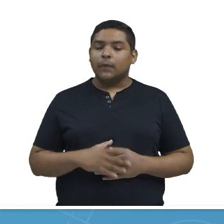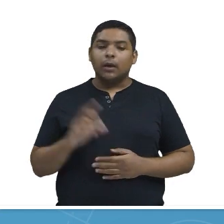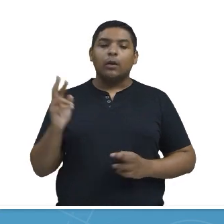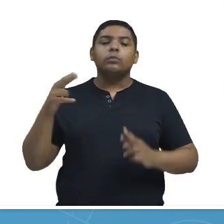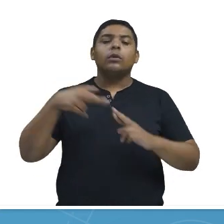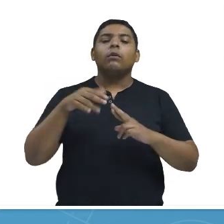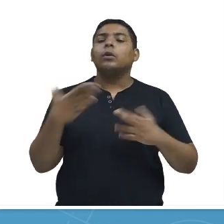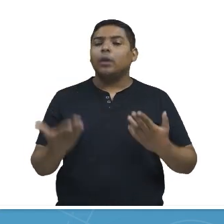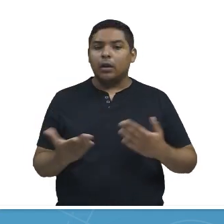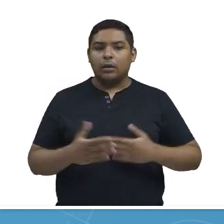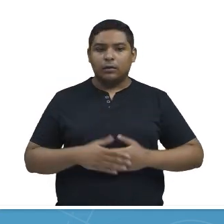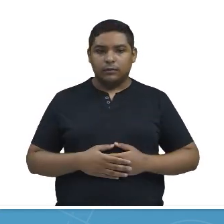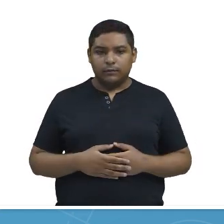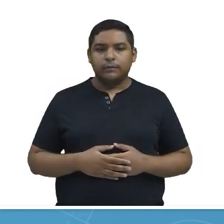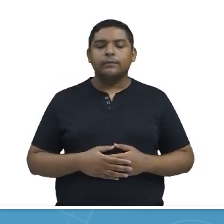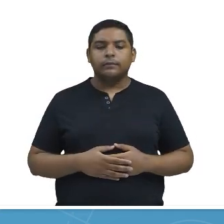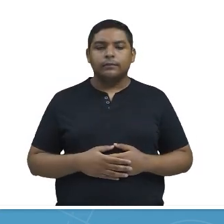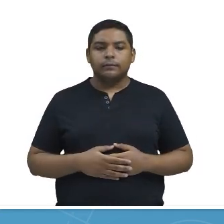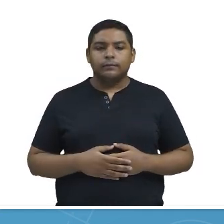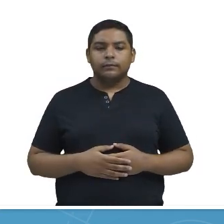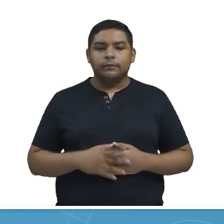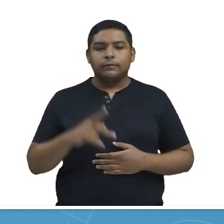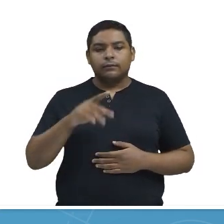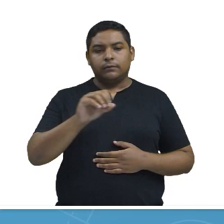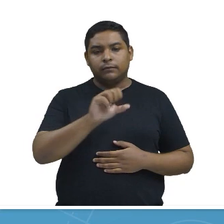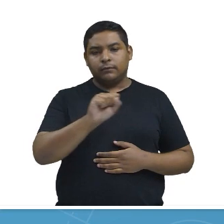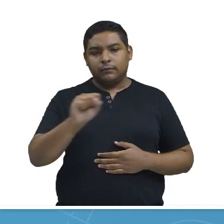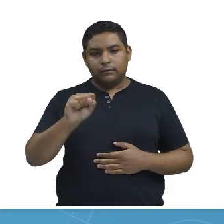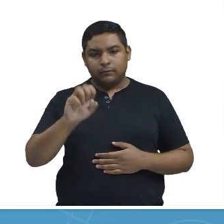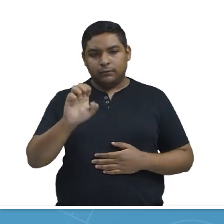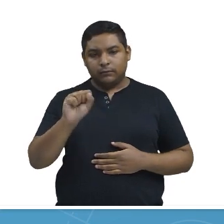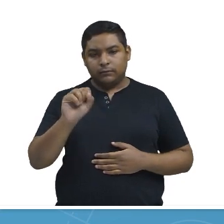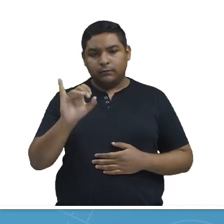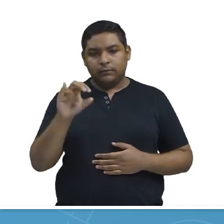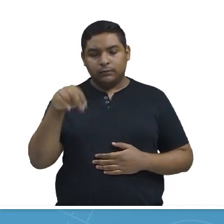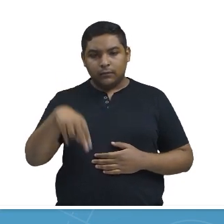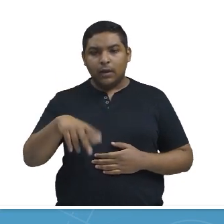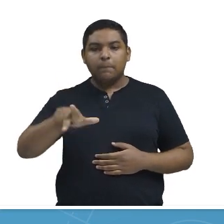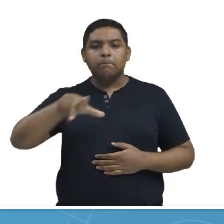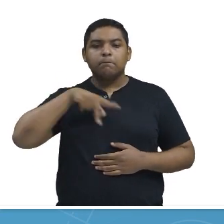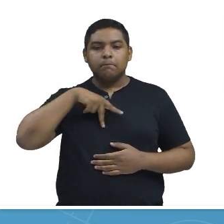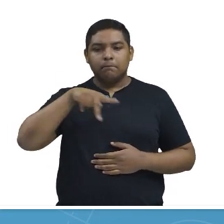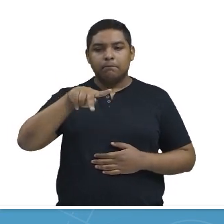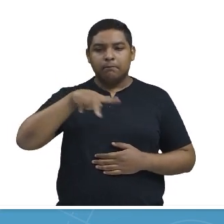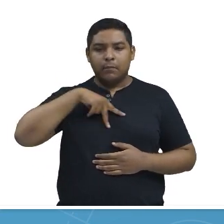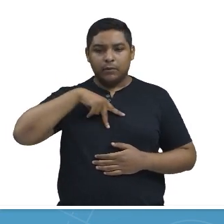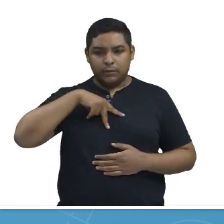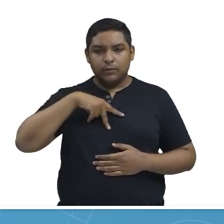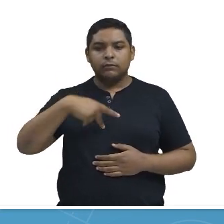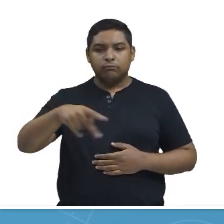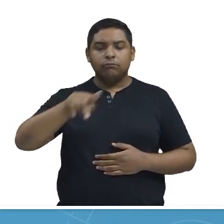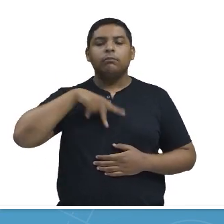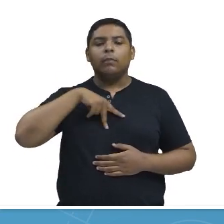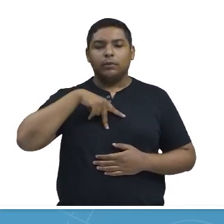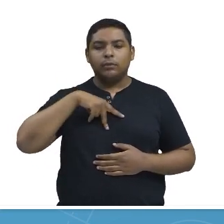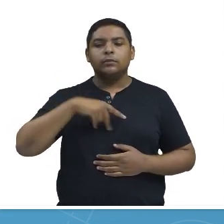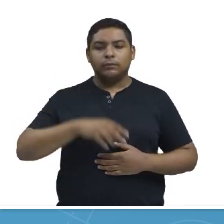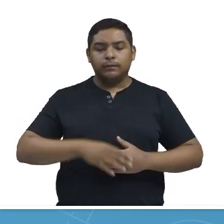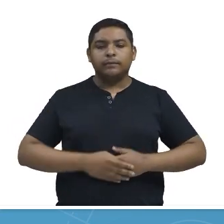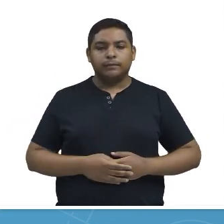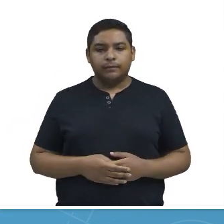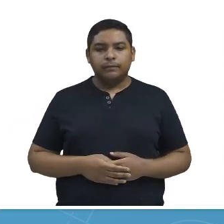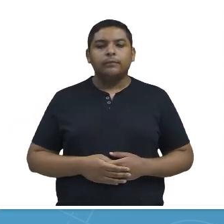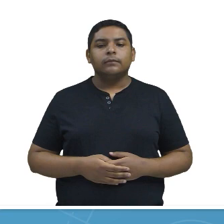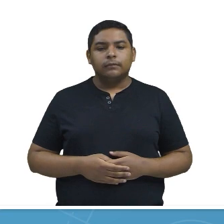que? Possession. Possession significa posse. Posse por parte de quem? By people,